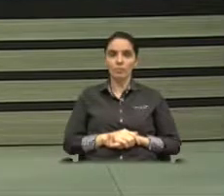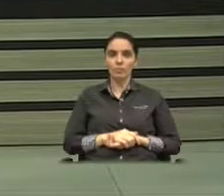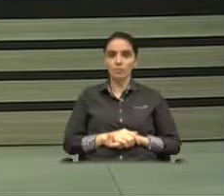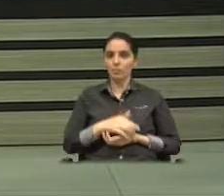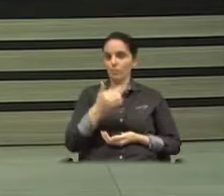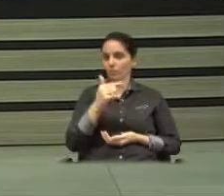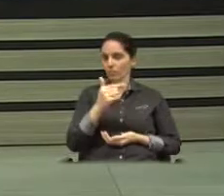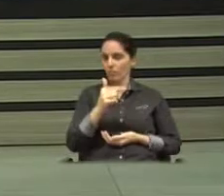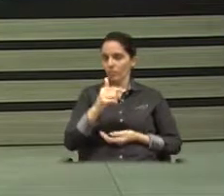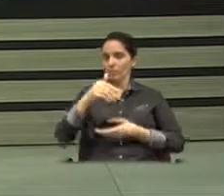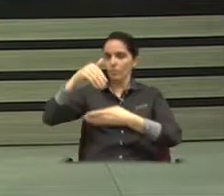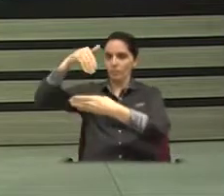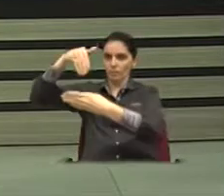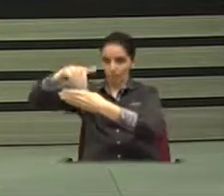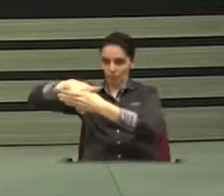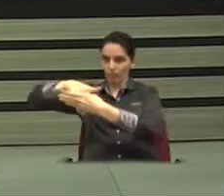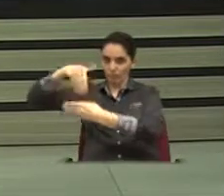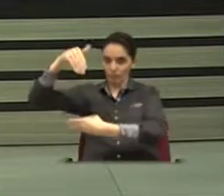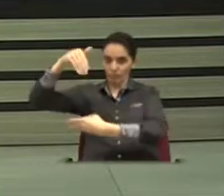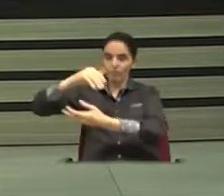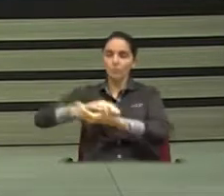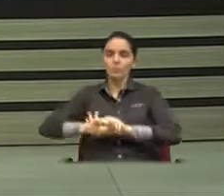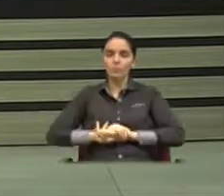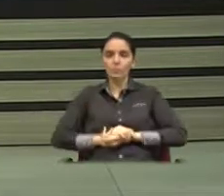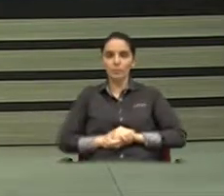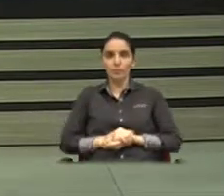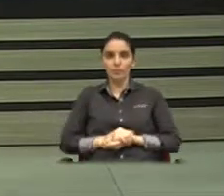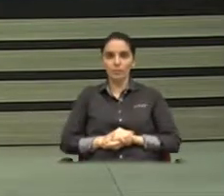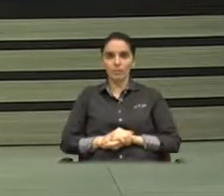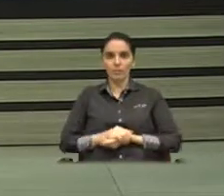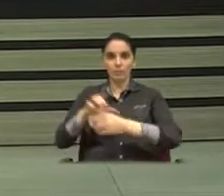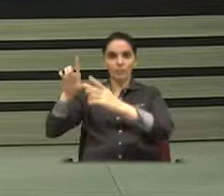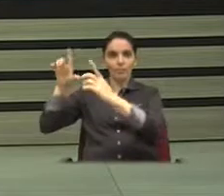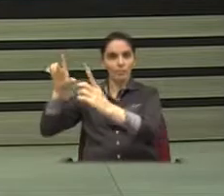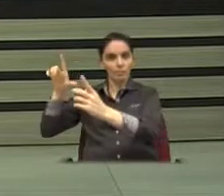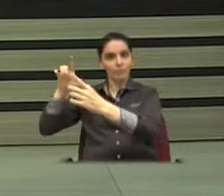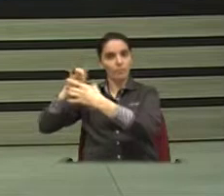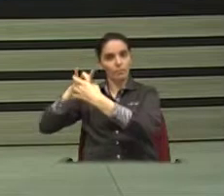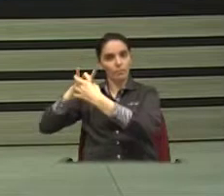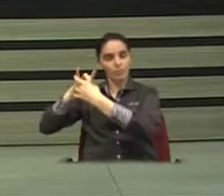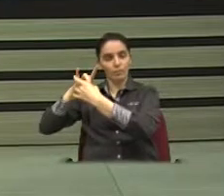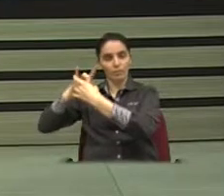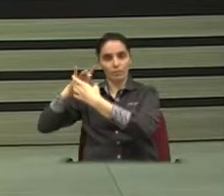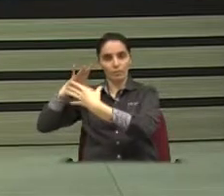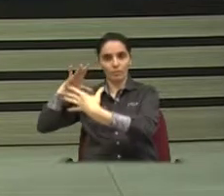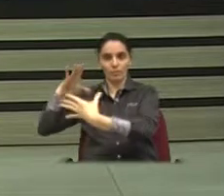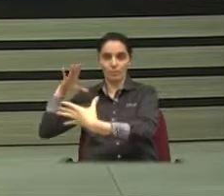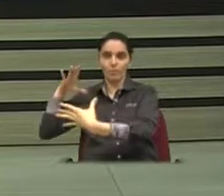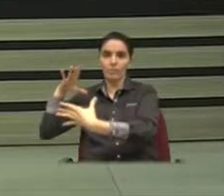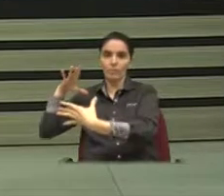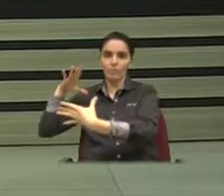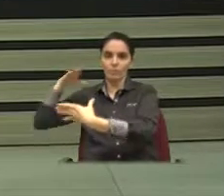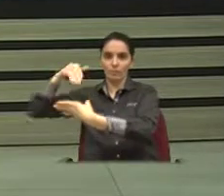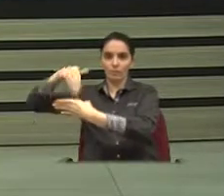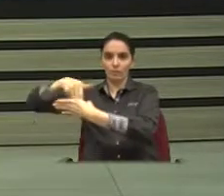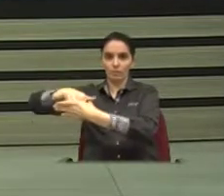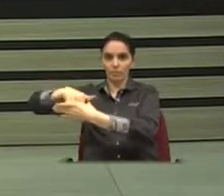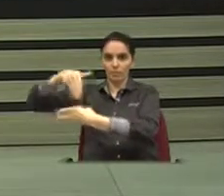Não havendo, vai à votação. E o painel de votação, senhores vereadores, está